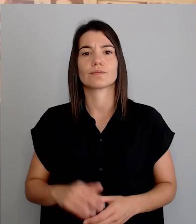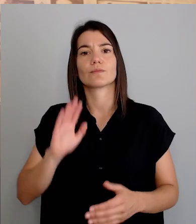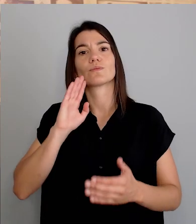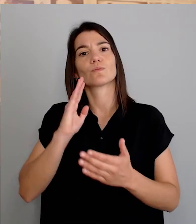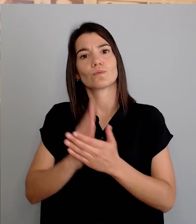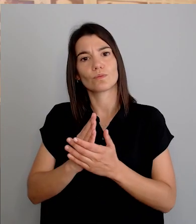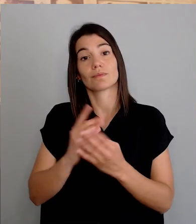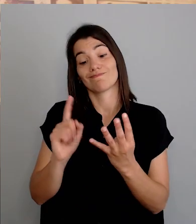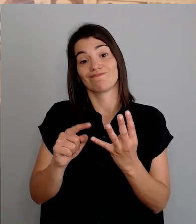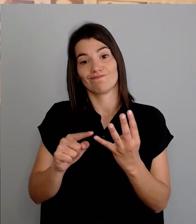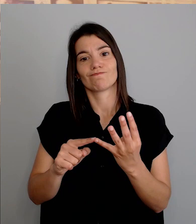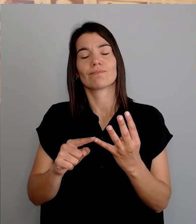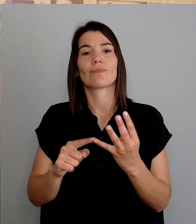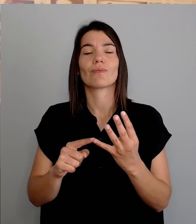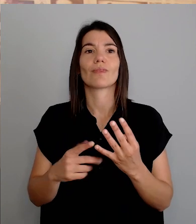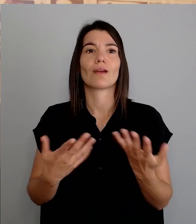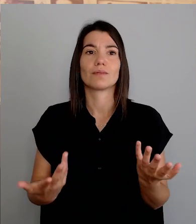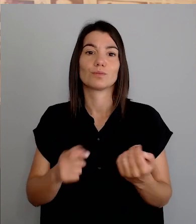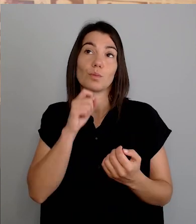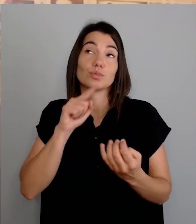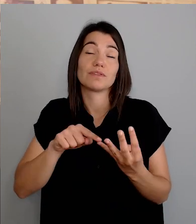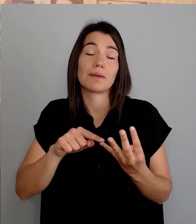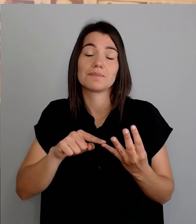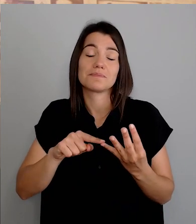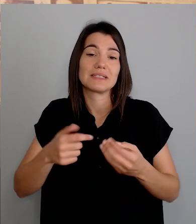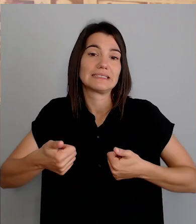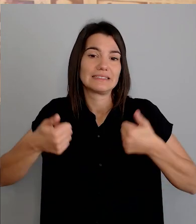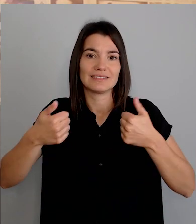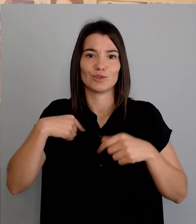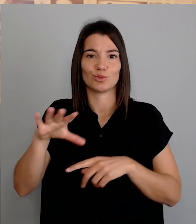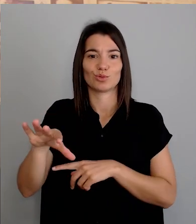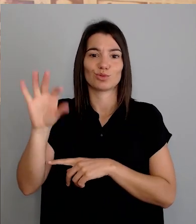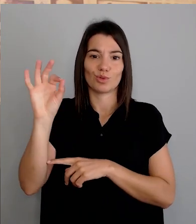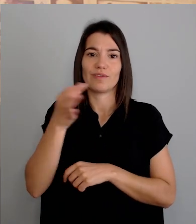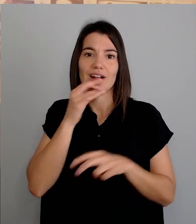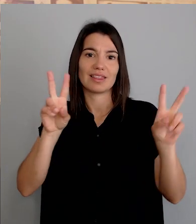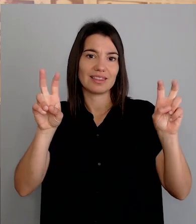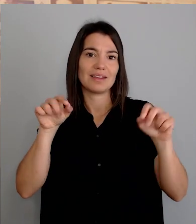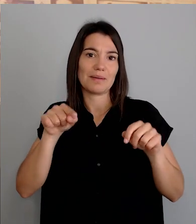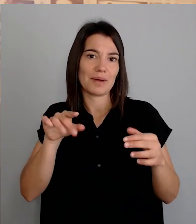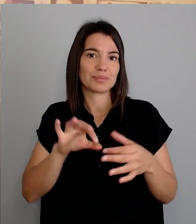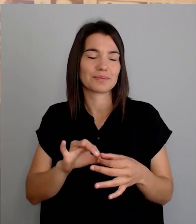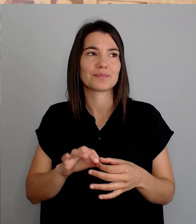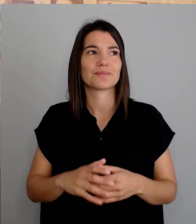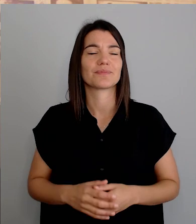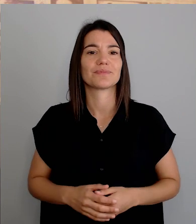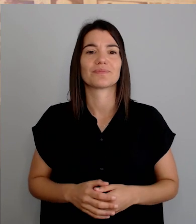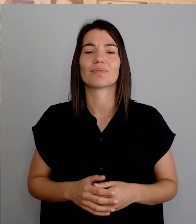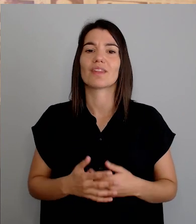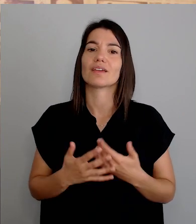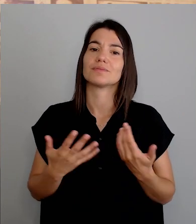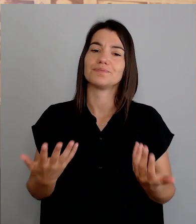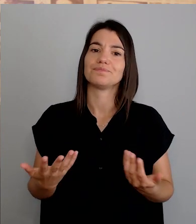E por fim, a quarta razão, E, porventura, a principal para ter escolhido falar sobre este assunto,